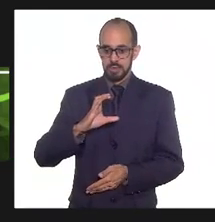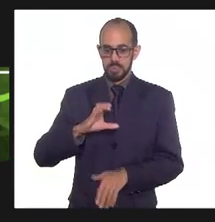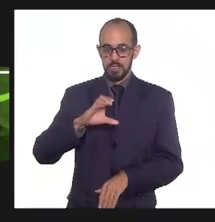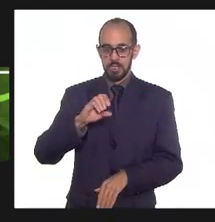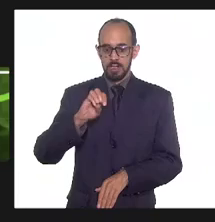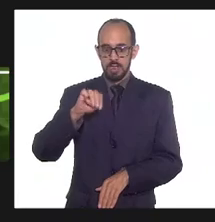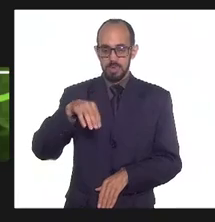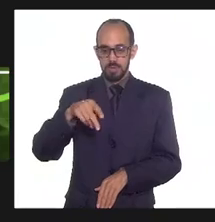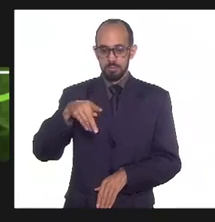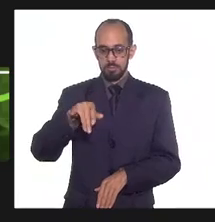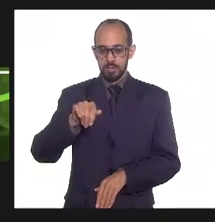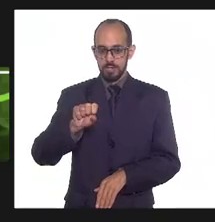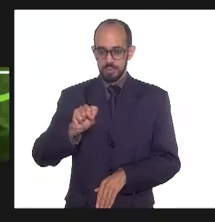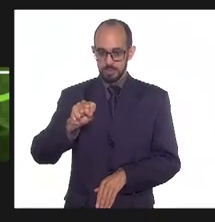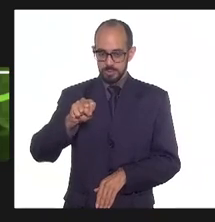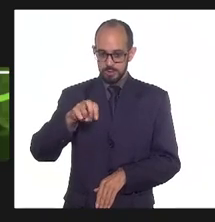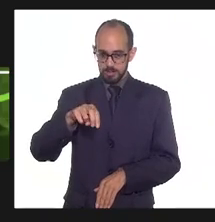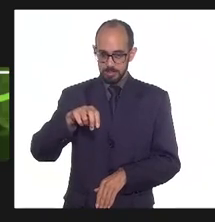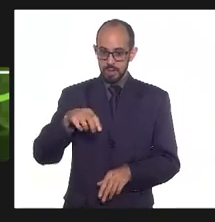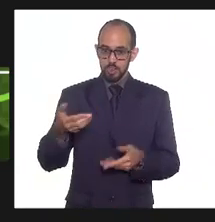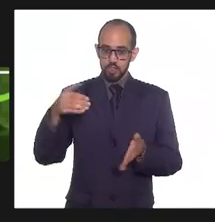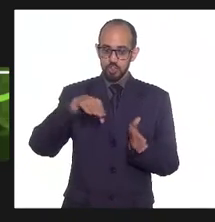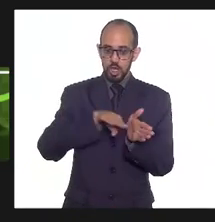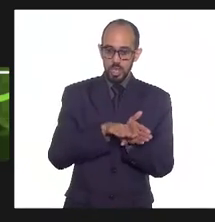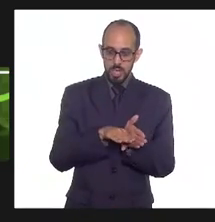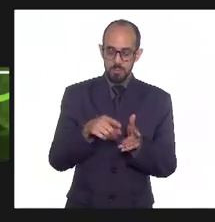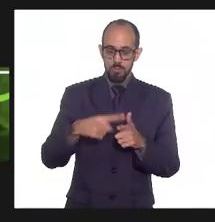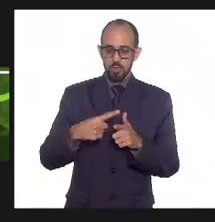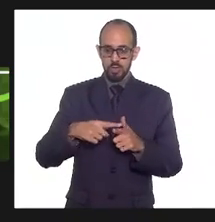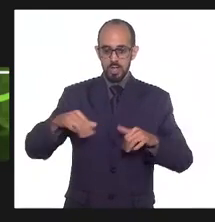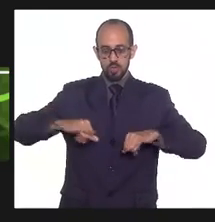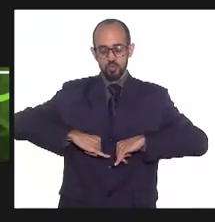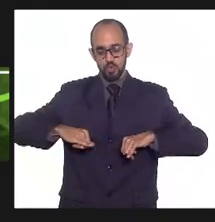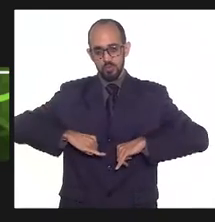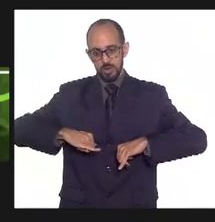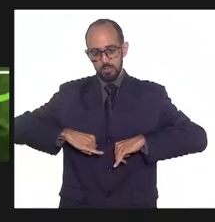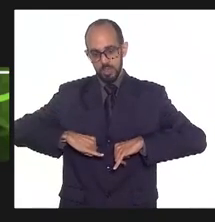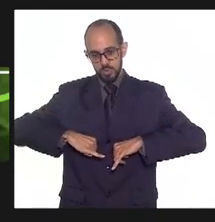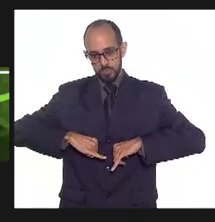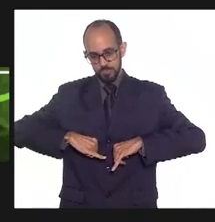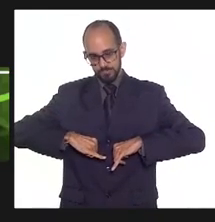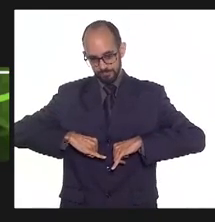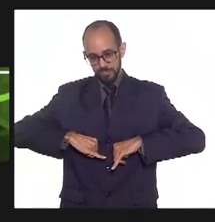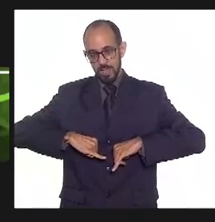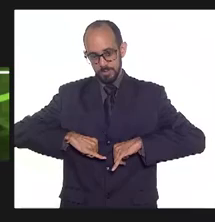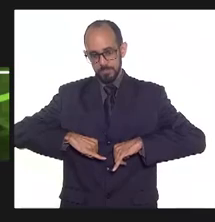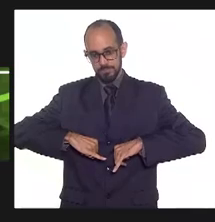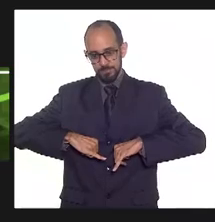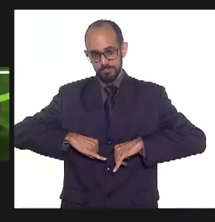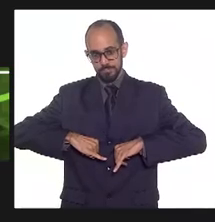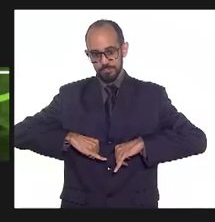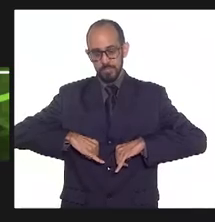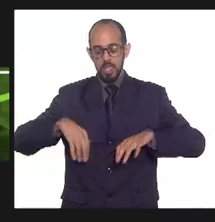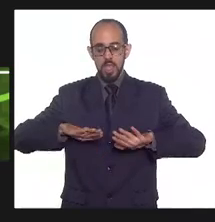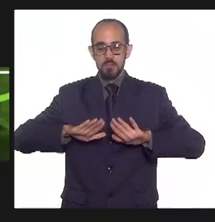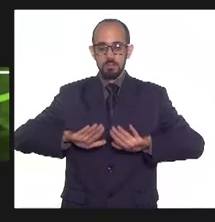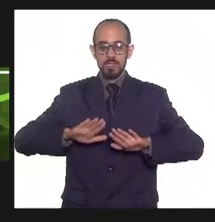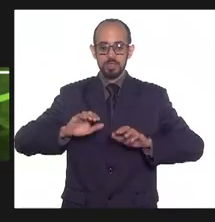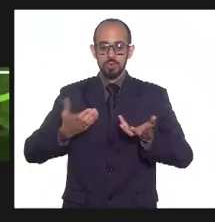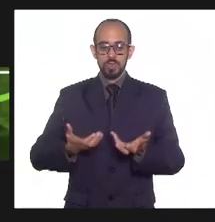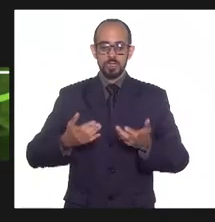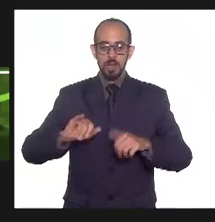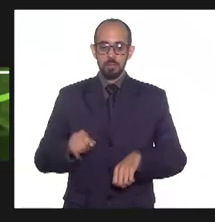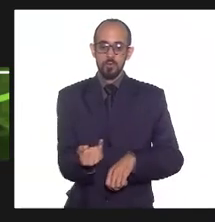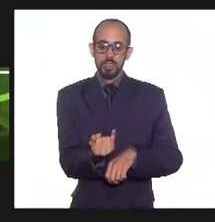estou aqui no sofrimento né e de qualquer maneira eu quis aproveitar oportunidade até